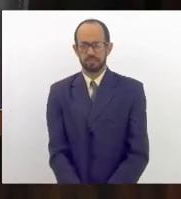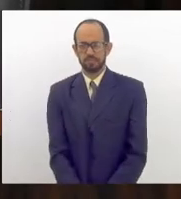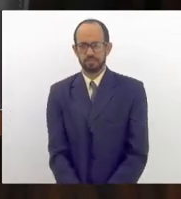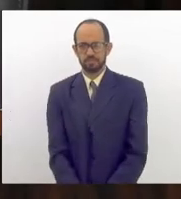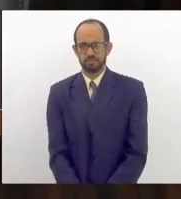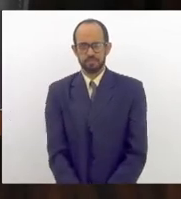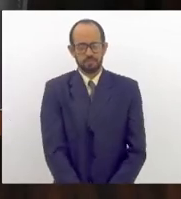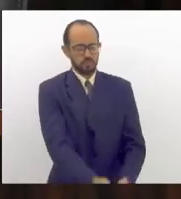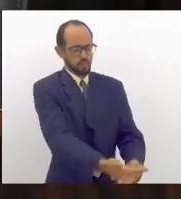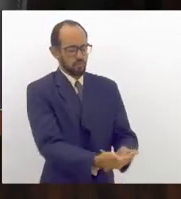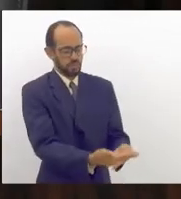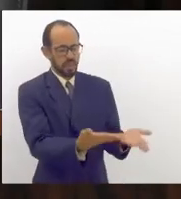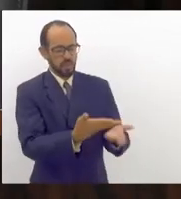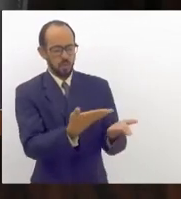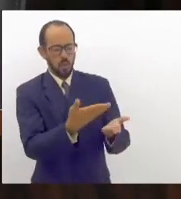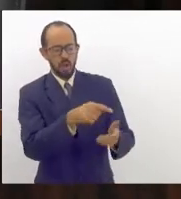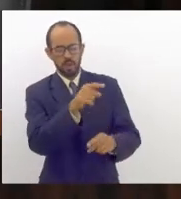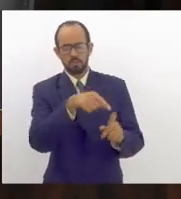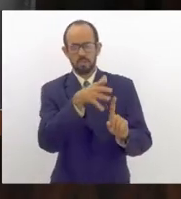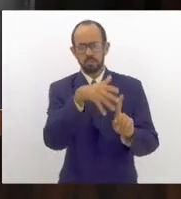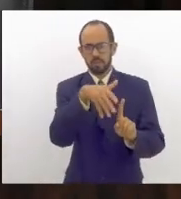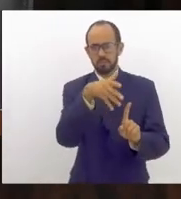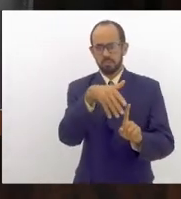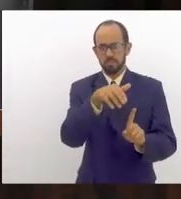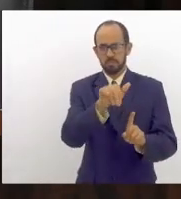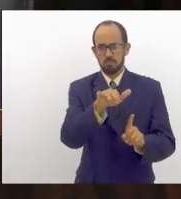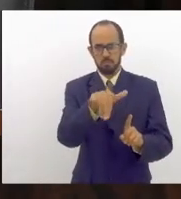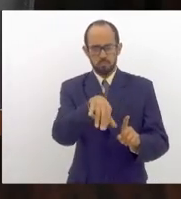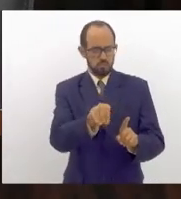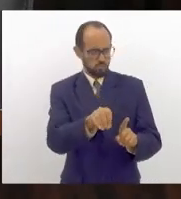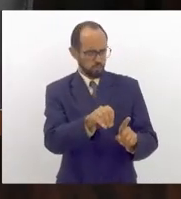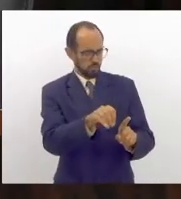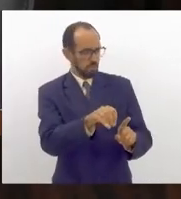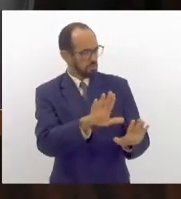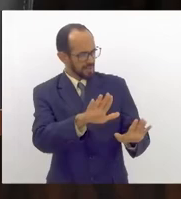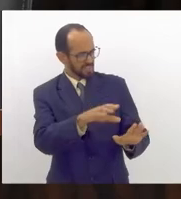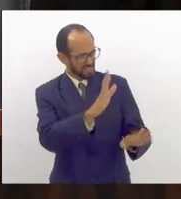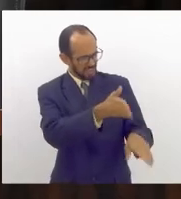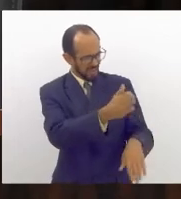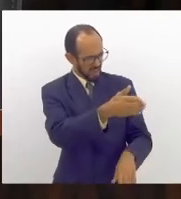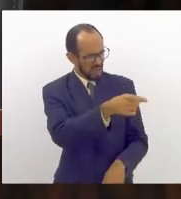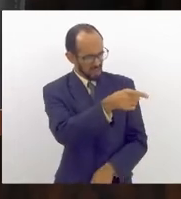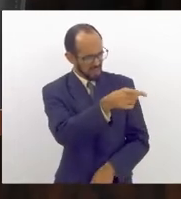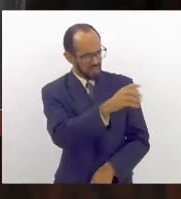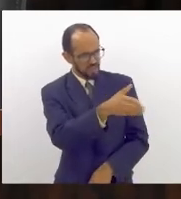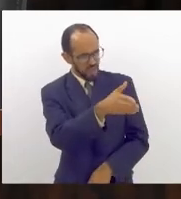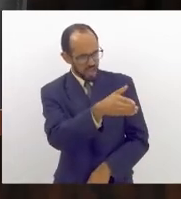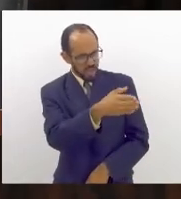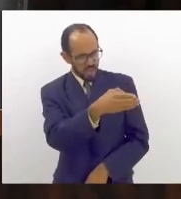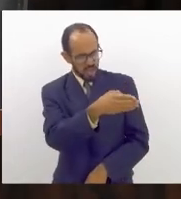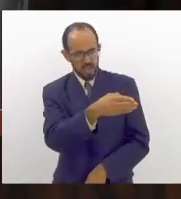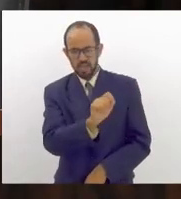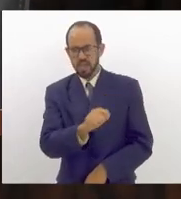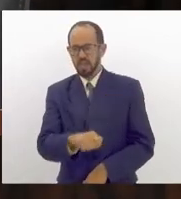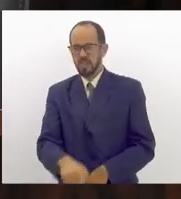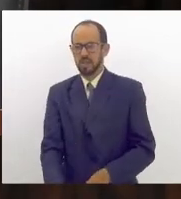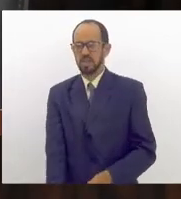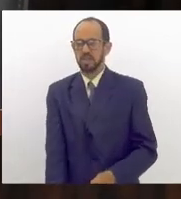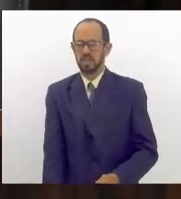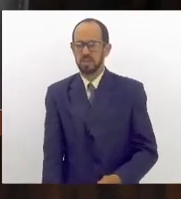convidar já imediatamente para fazer o uso da palavra o Bruno já foi né acho que o Bruno já foi